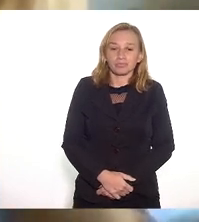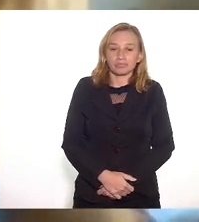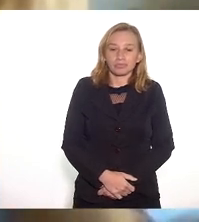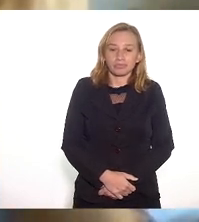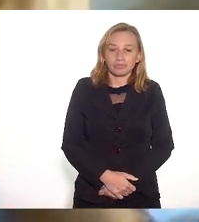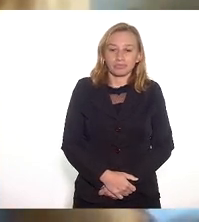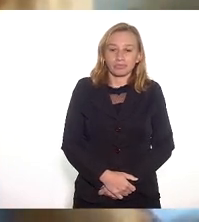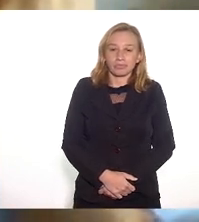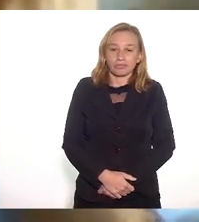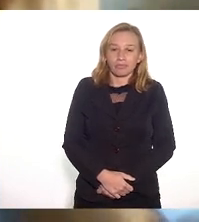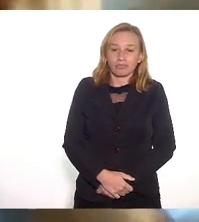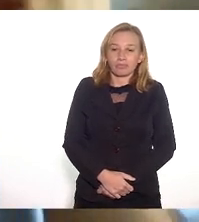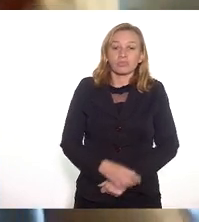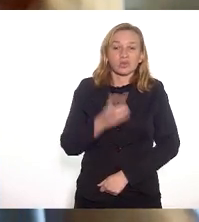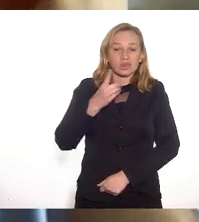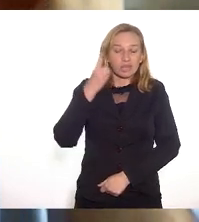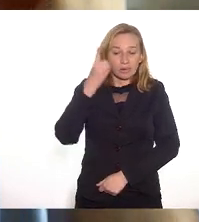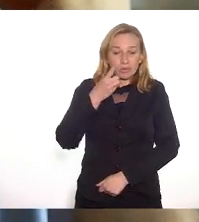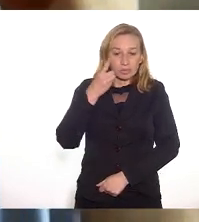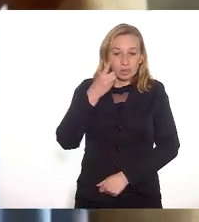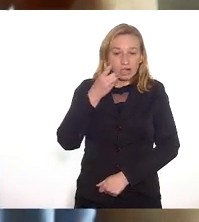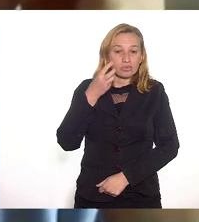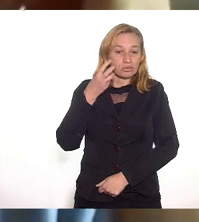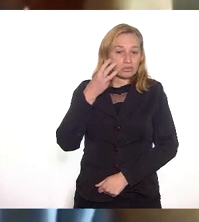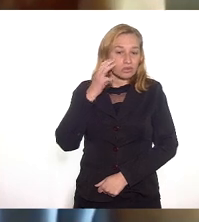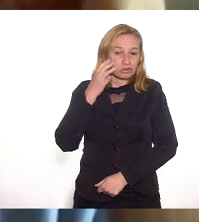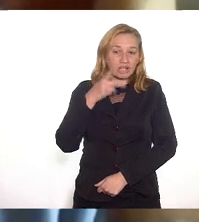que é a questão que levantou o deputado Roldeck.